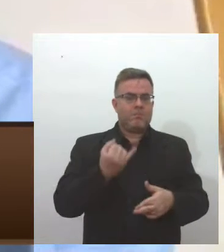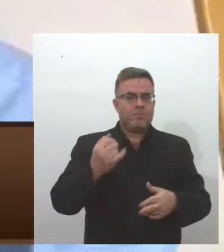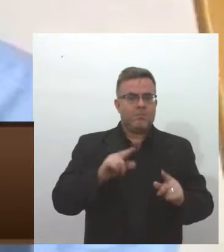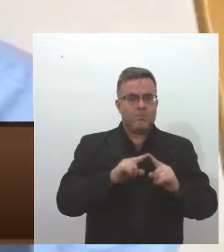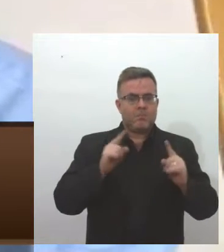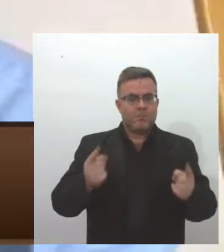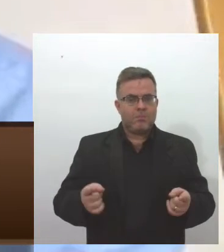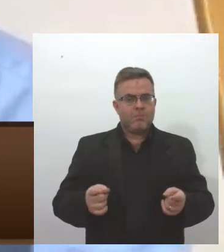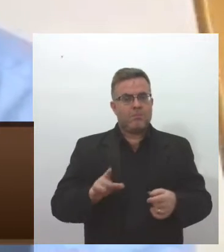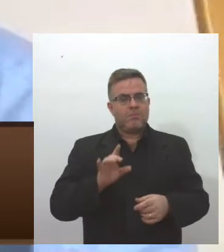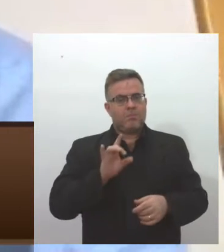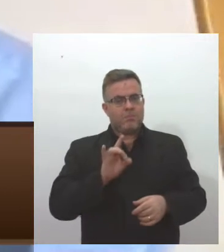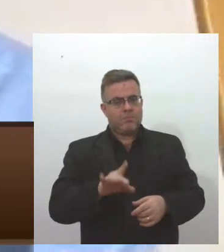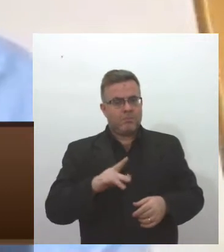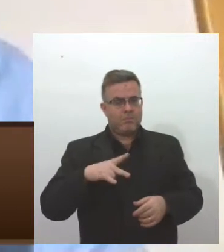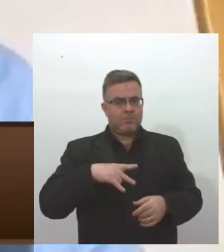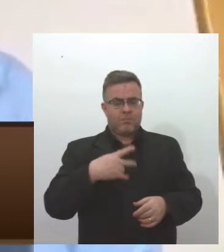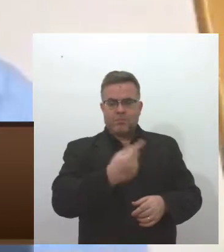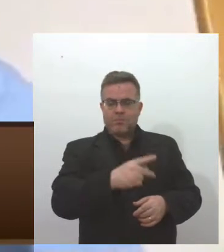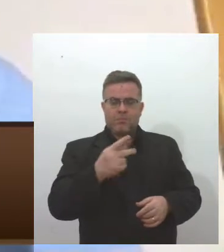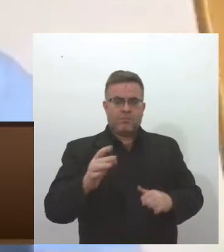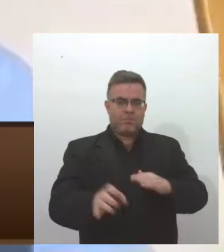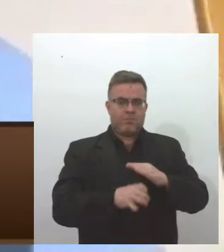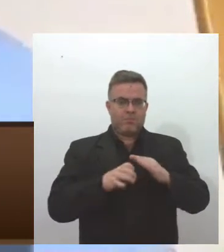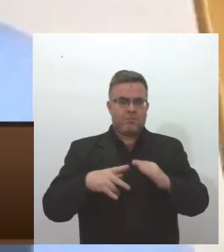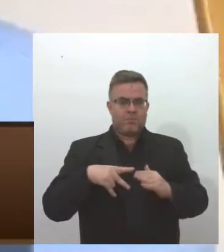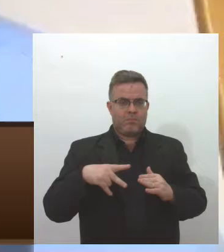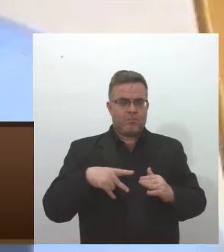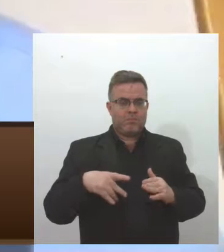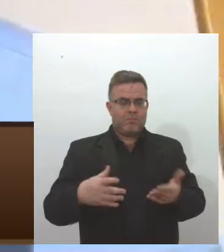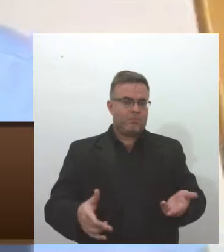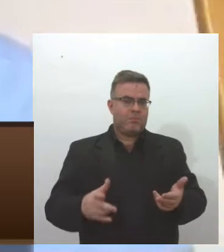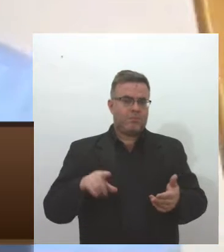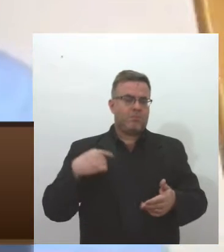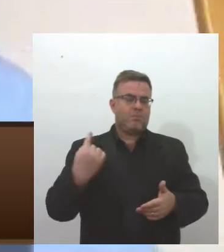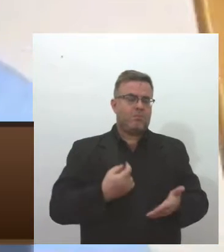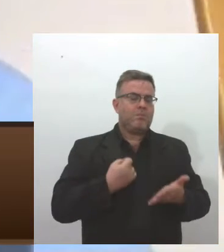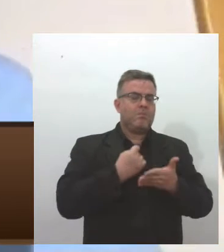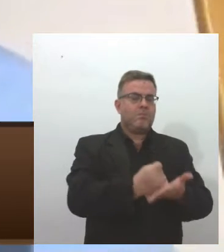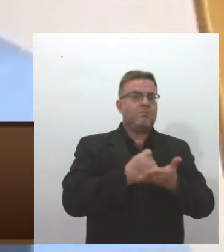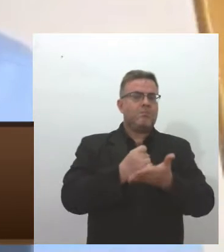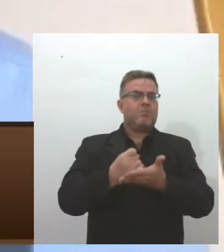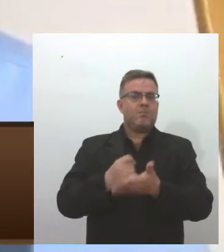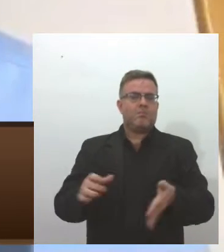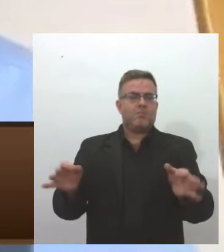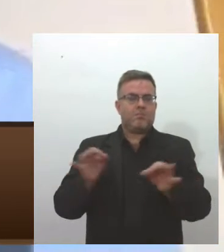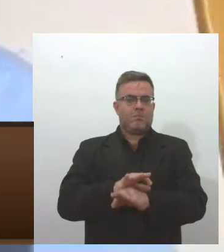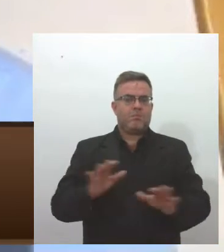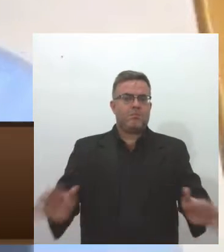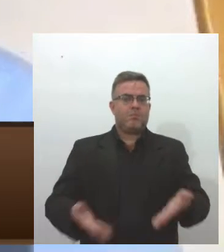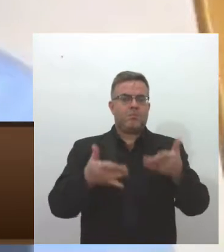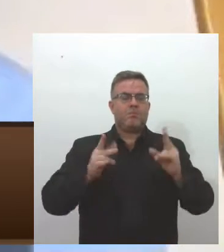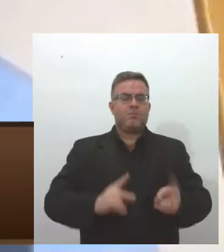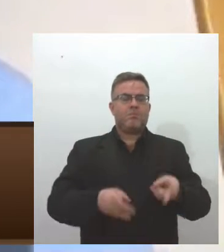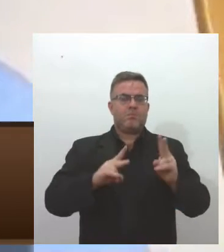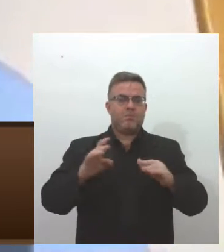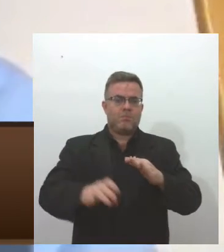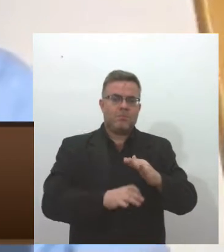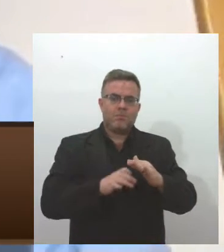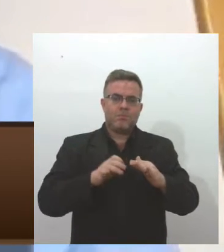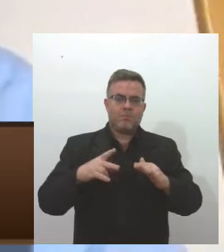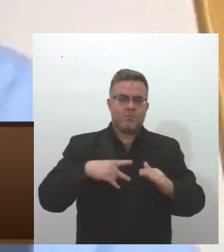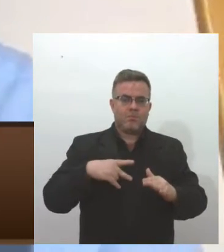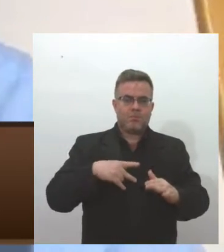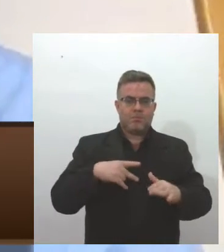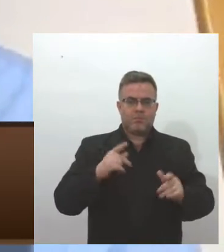só a iniciativa privada pode fazer, né? Então, nós temos que ajudar a iniciativa privada a fazer esses